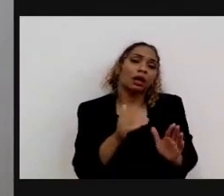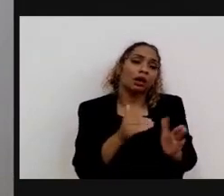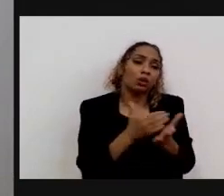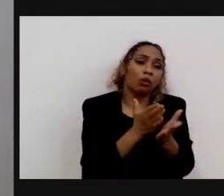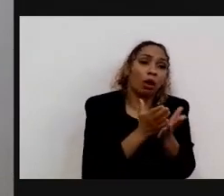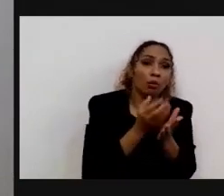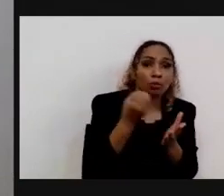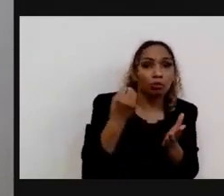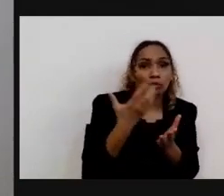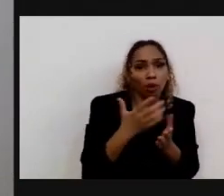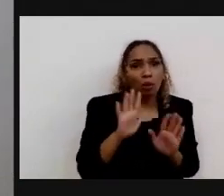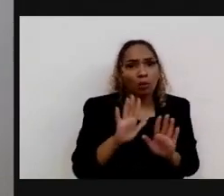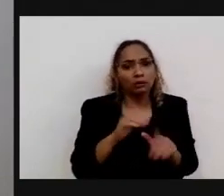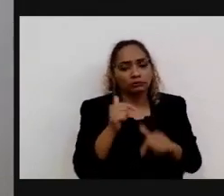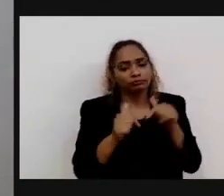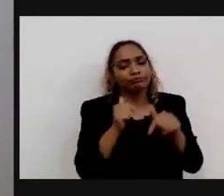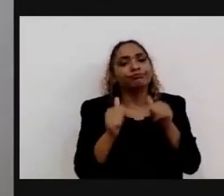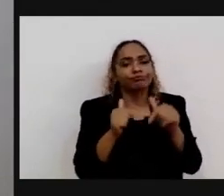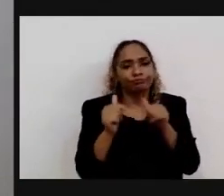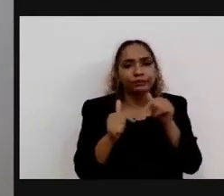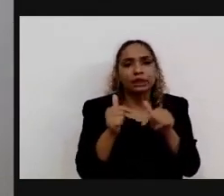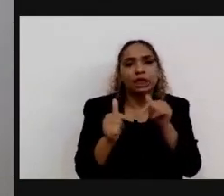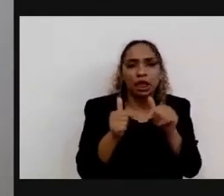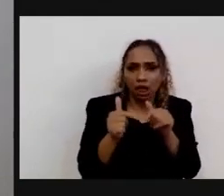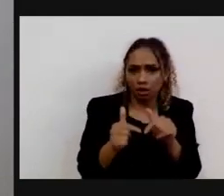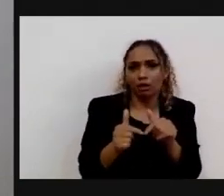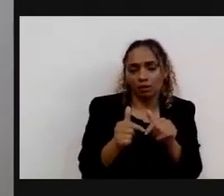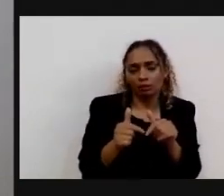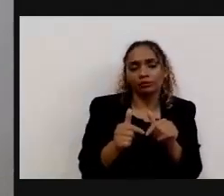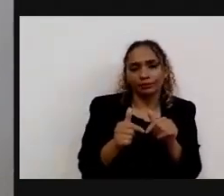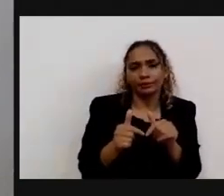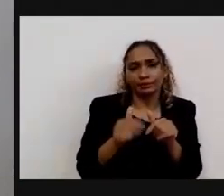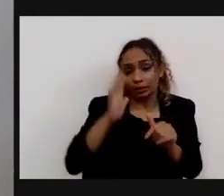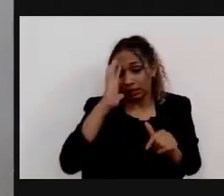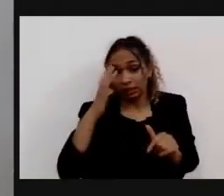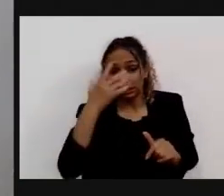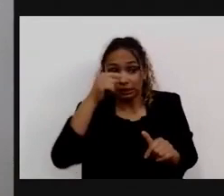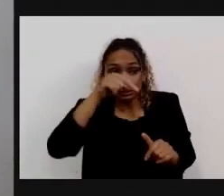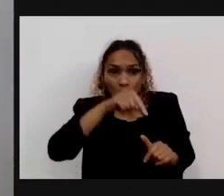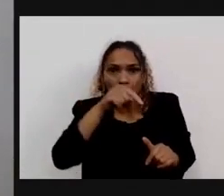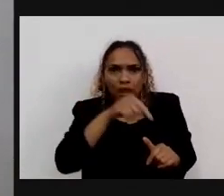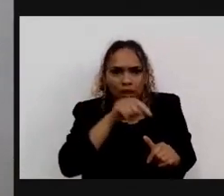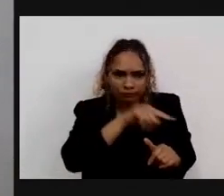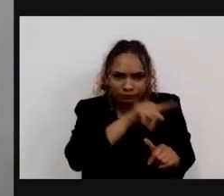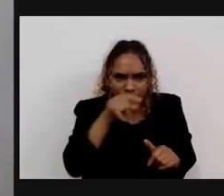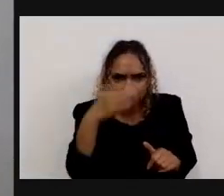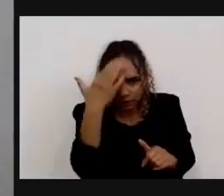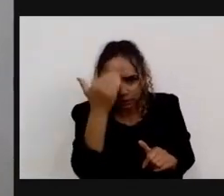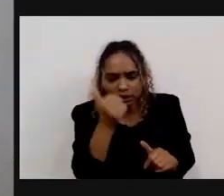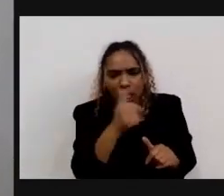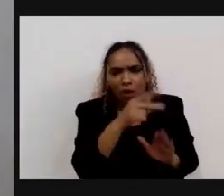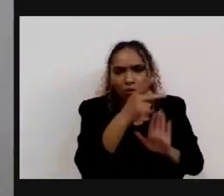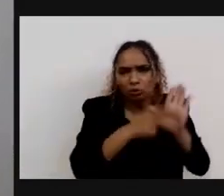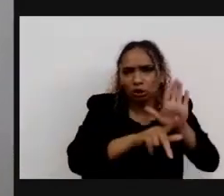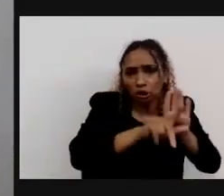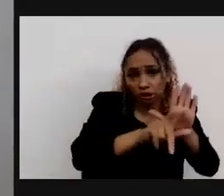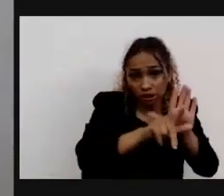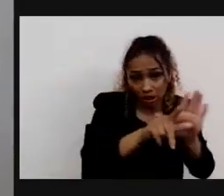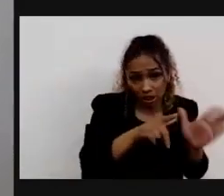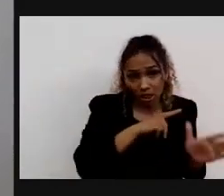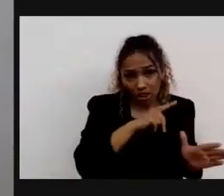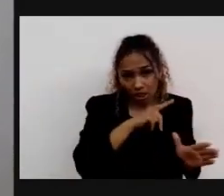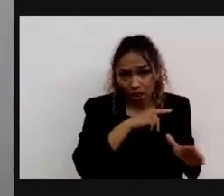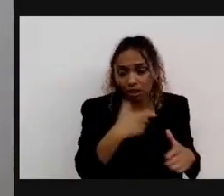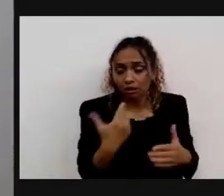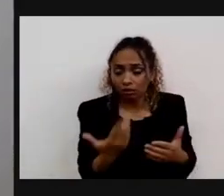promissor agora é batalha né gente é batalha porque às vezes a decisão é tomada aqui vocês sabem projeto de lei que vem Tudo